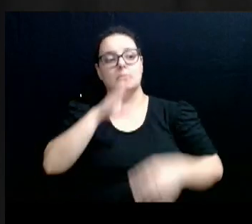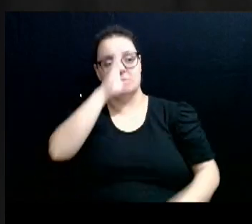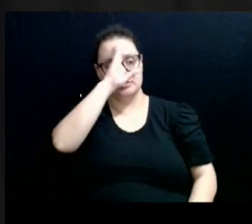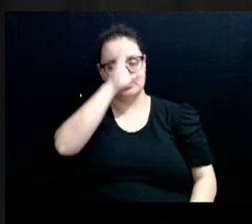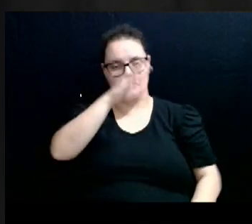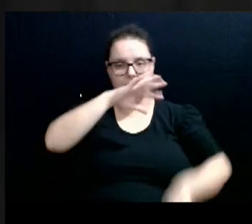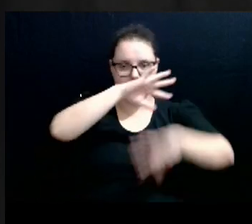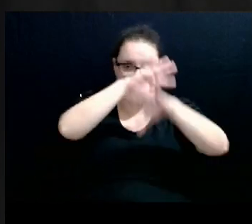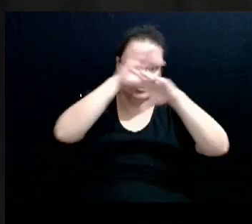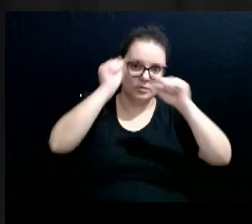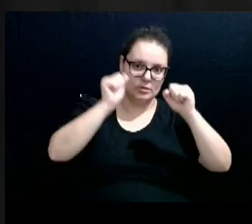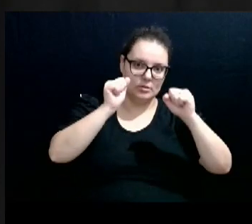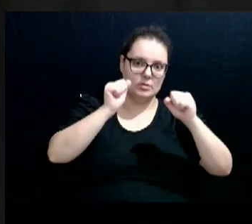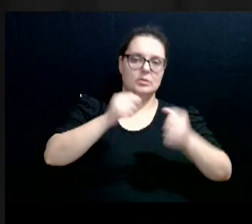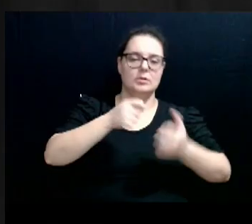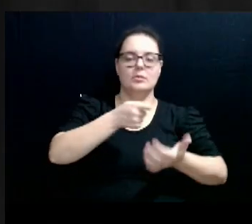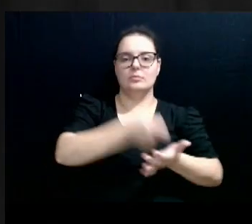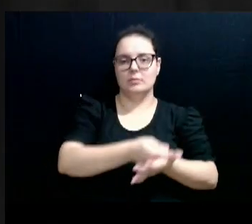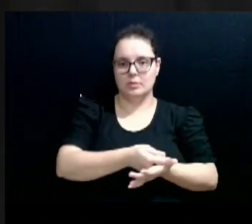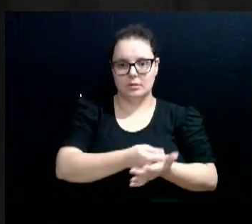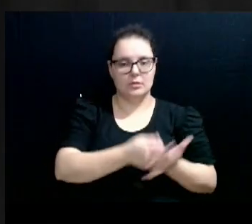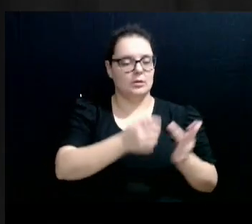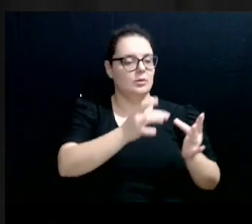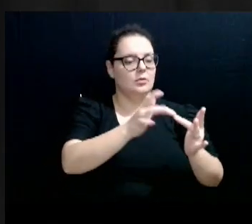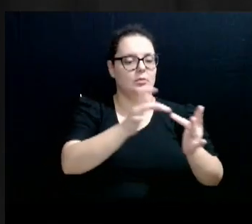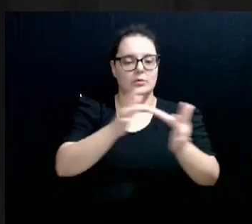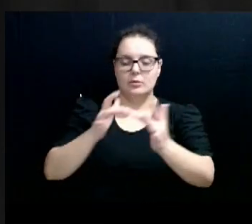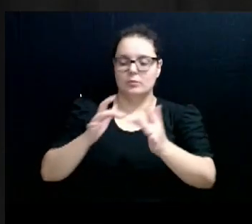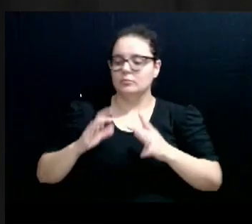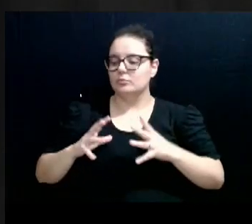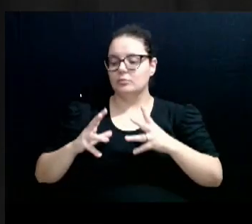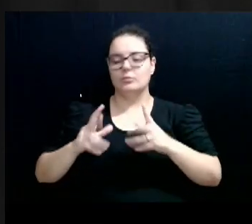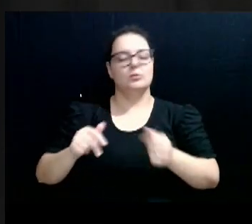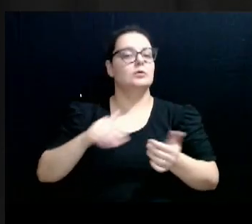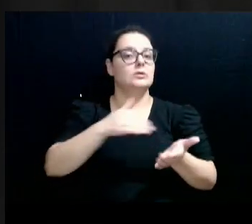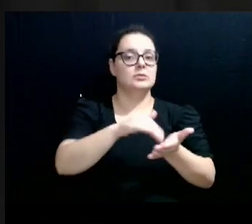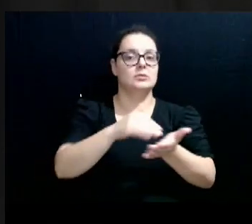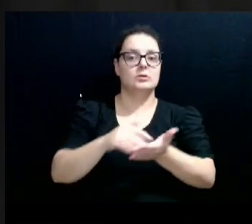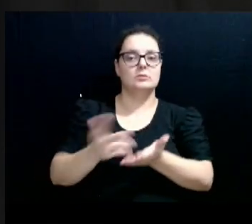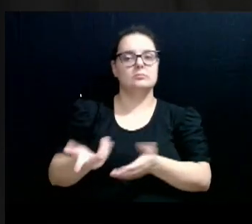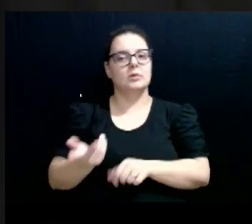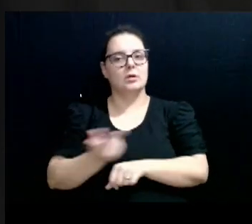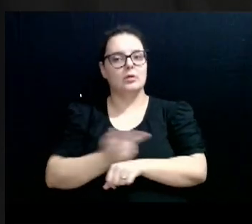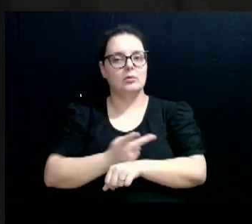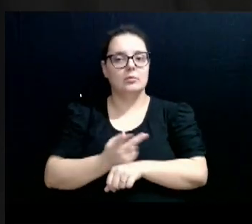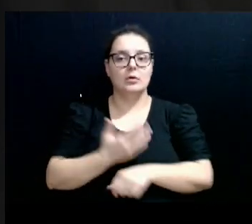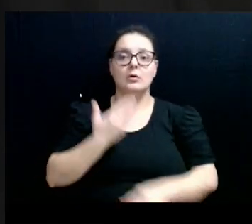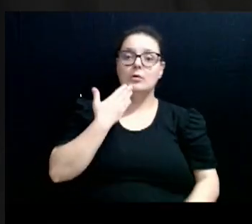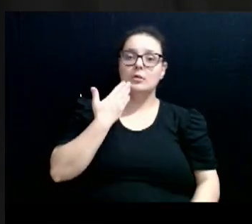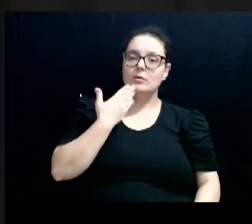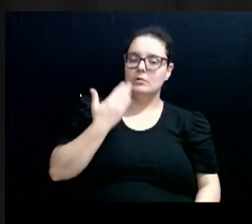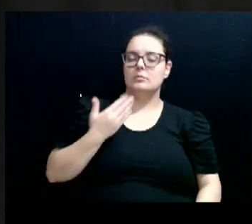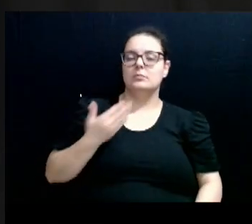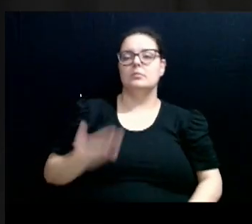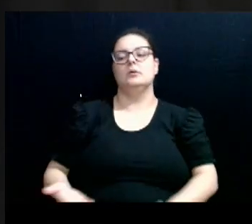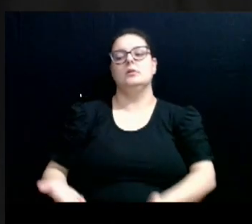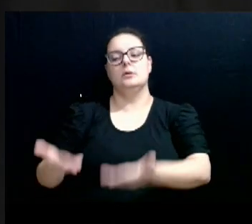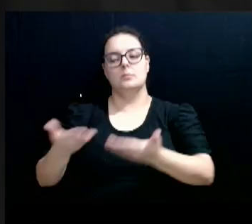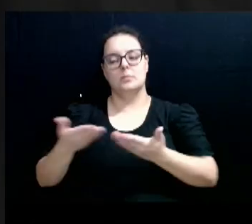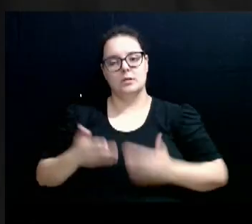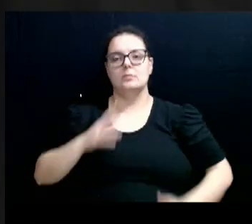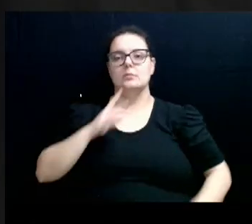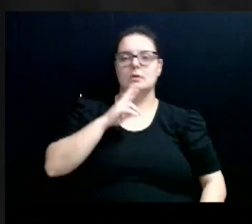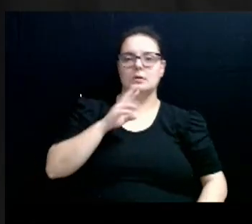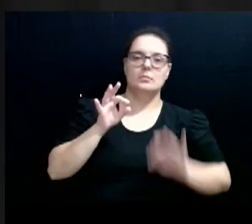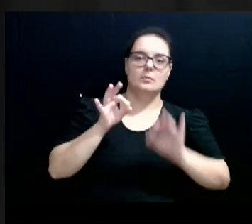tenho contato com todas as secretarias e procuro ser facilitador para que apresente as respostas adequadas, porque